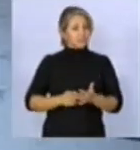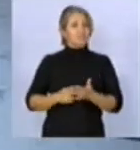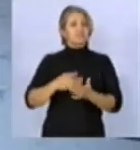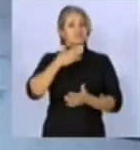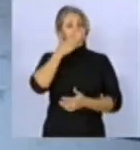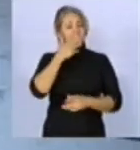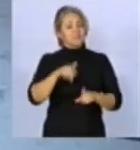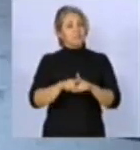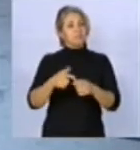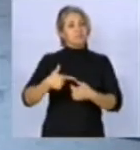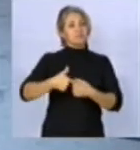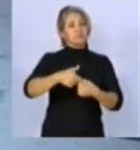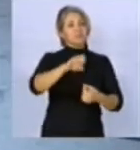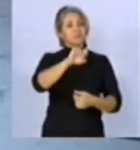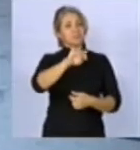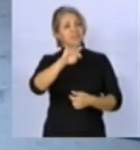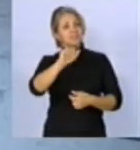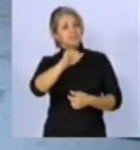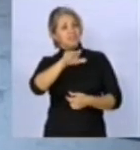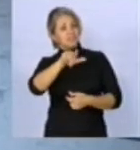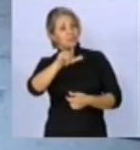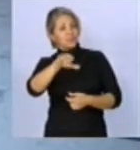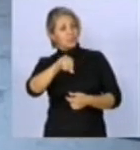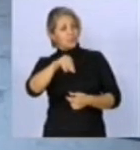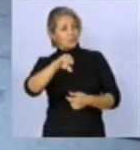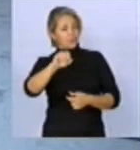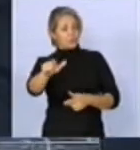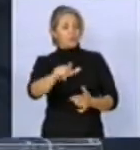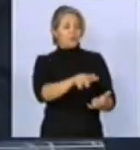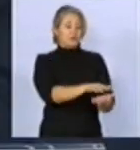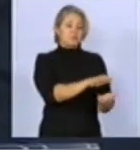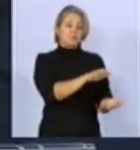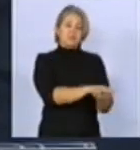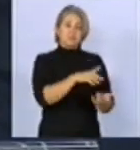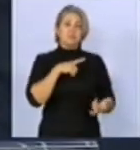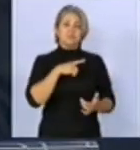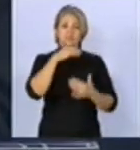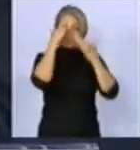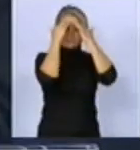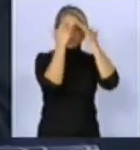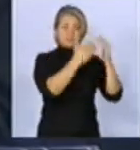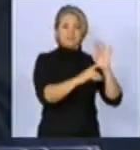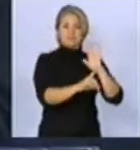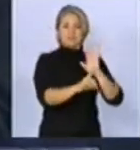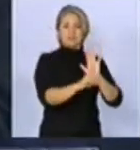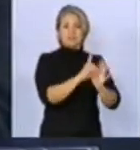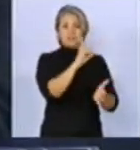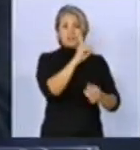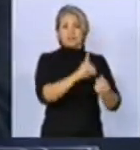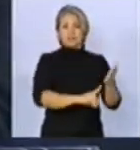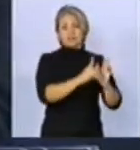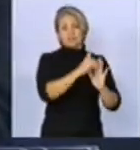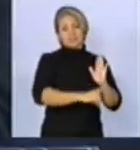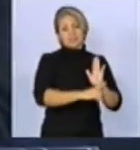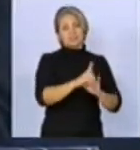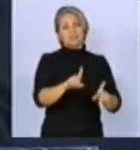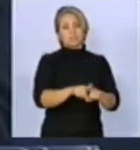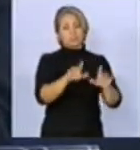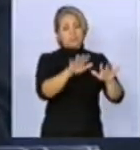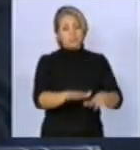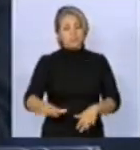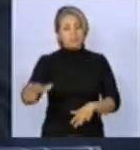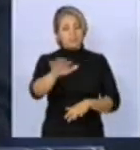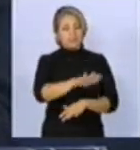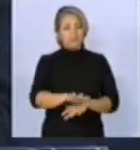Pernambuco nós seguimos lá o decreto 2661 de 98 nosso ambiente de produção é um ambiente